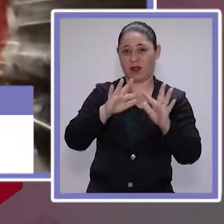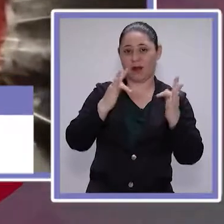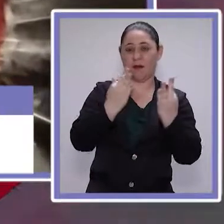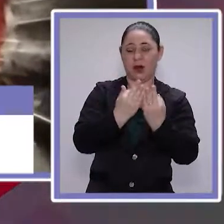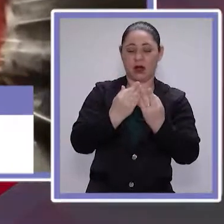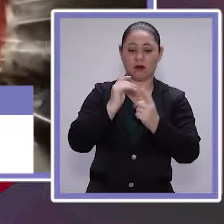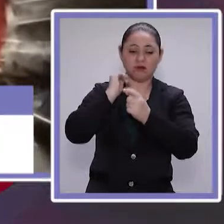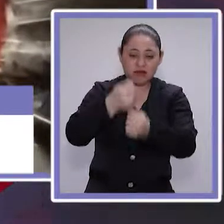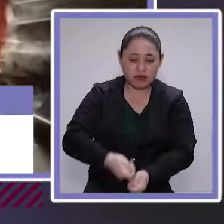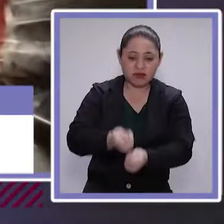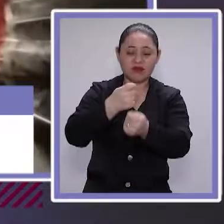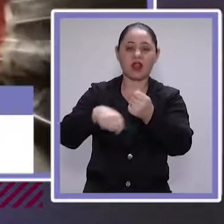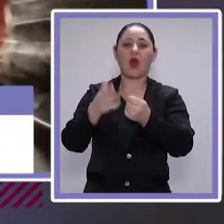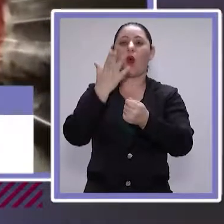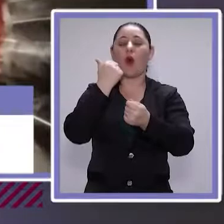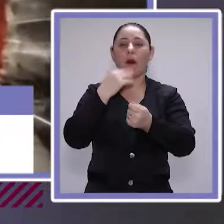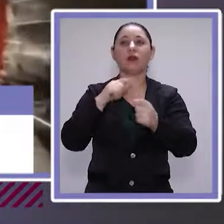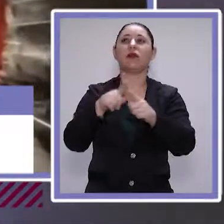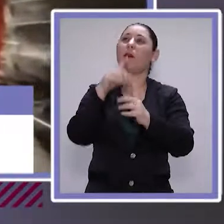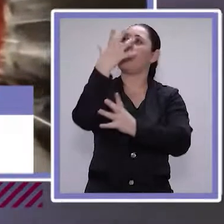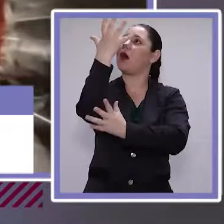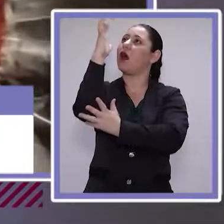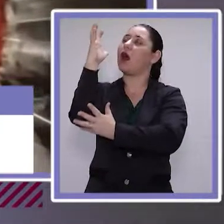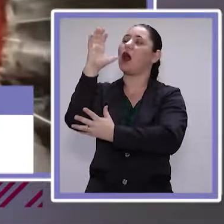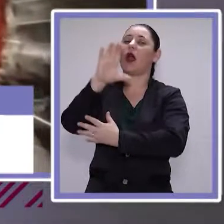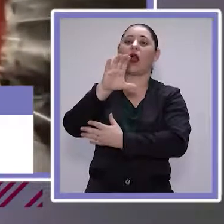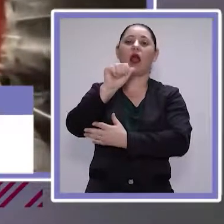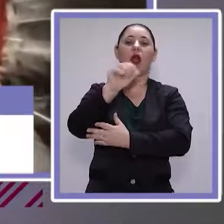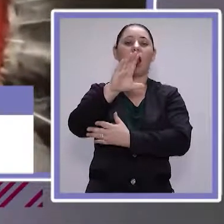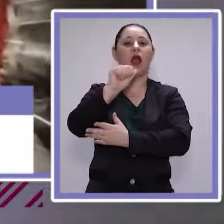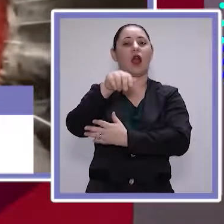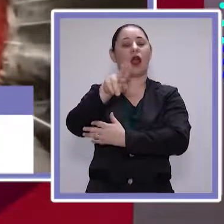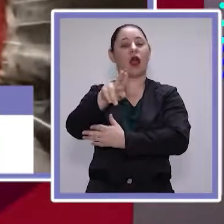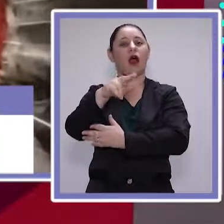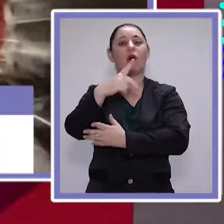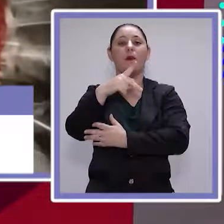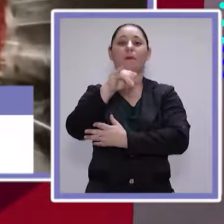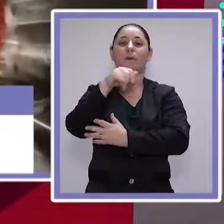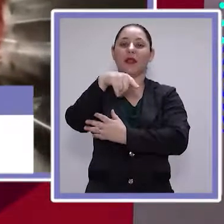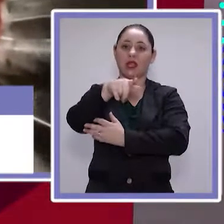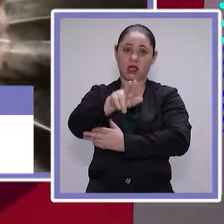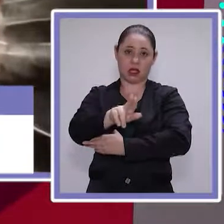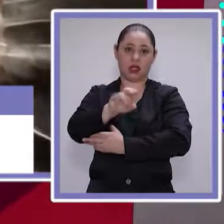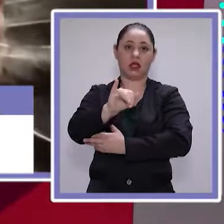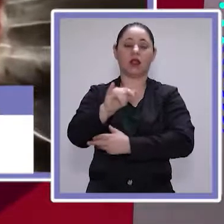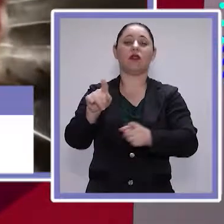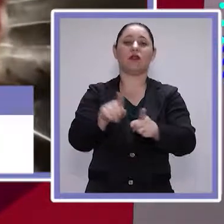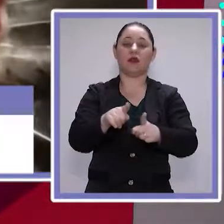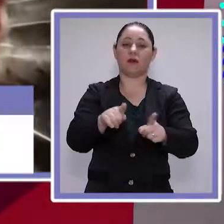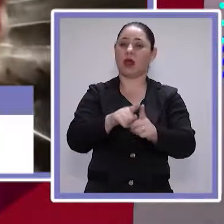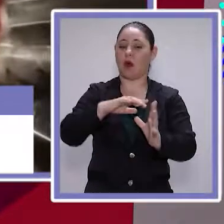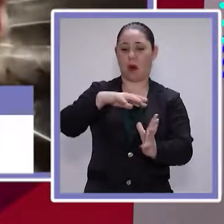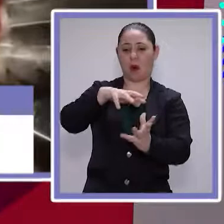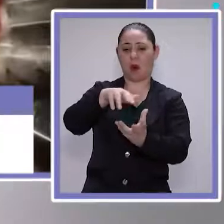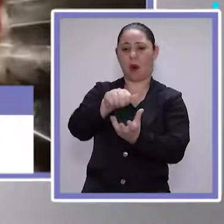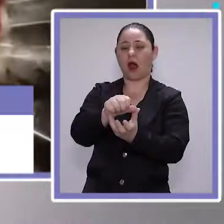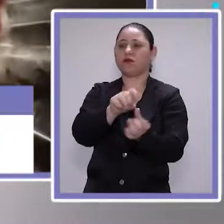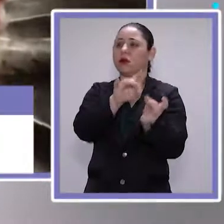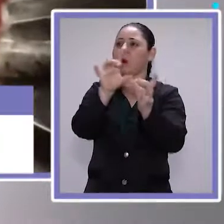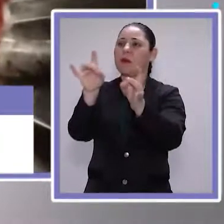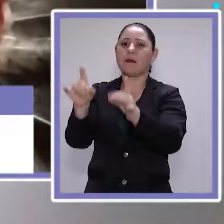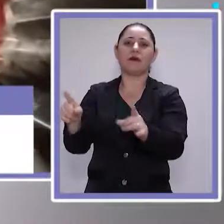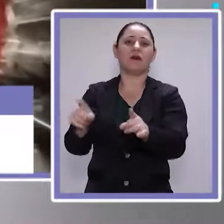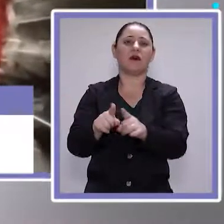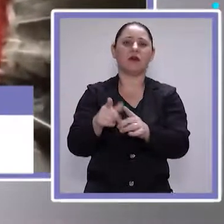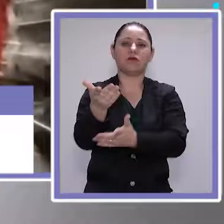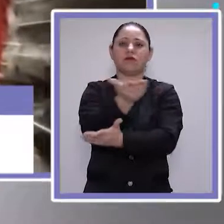poluindo muitas das vezes os rios, que muitas populações ainda usam por usufruto, ou seja, é dali que